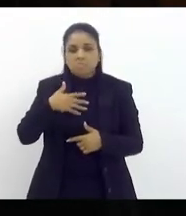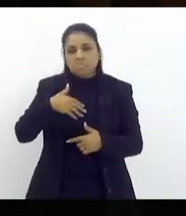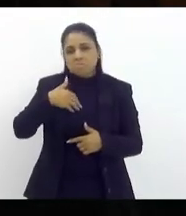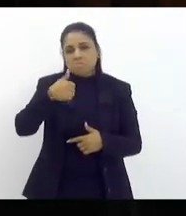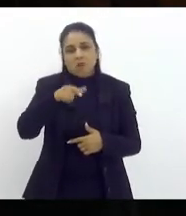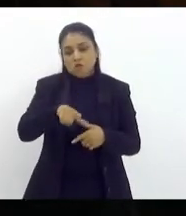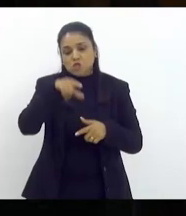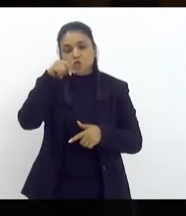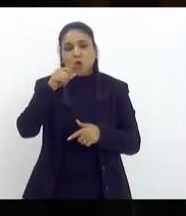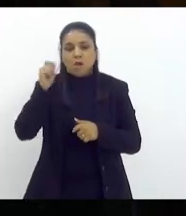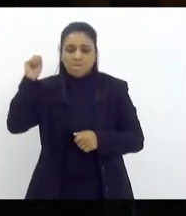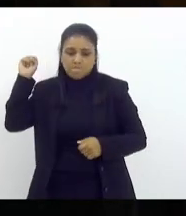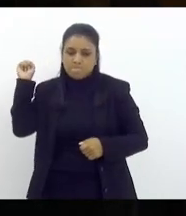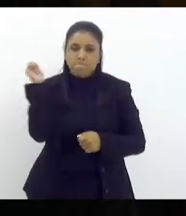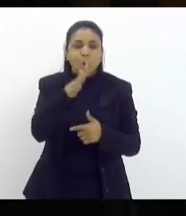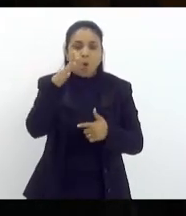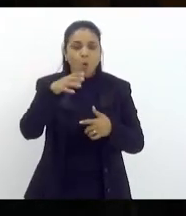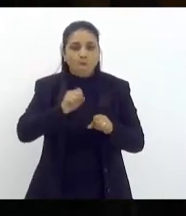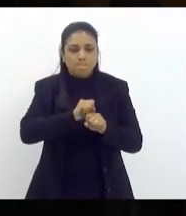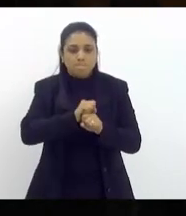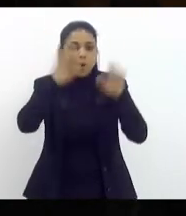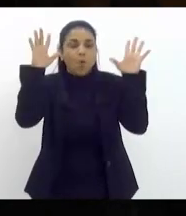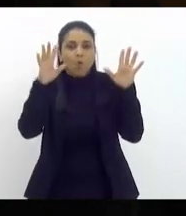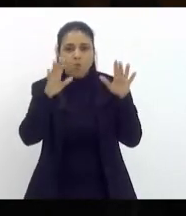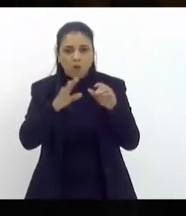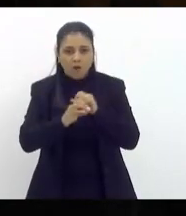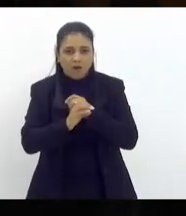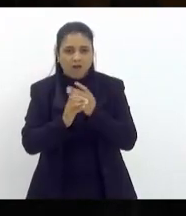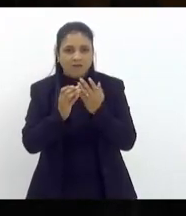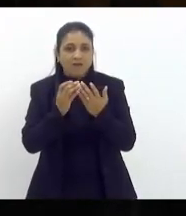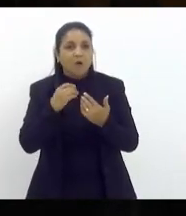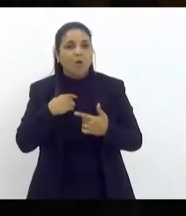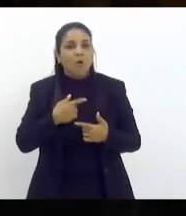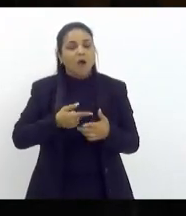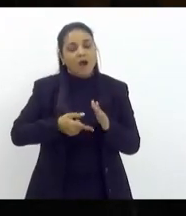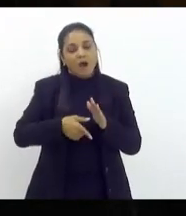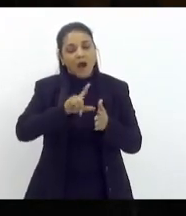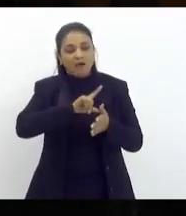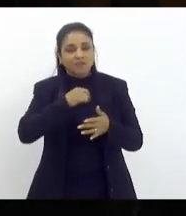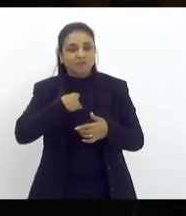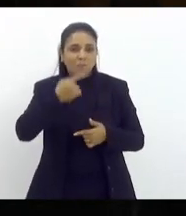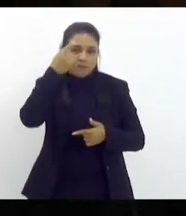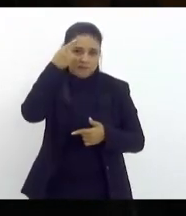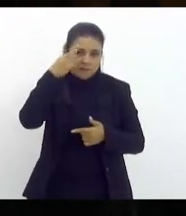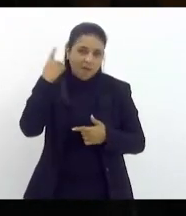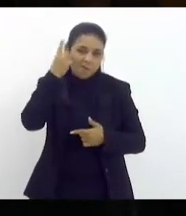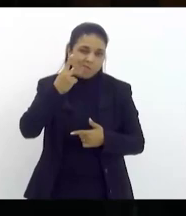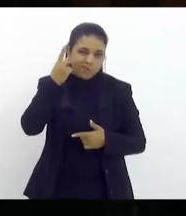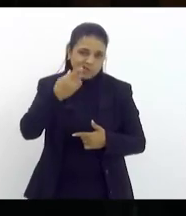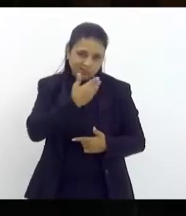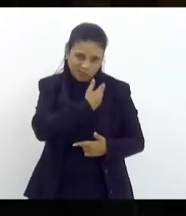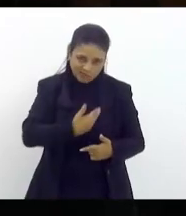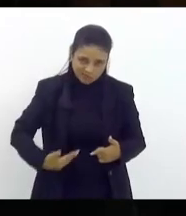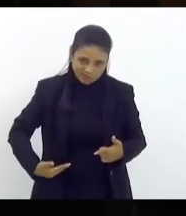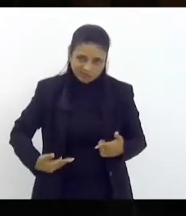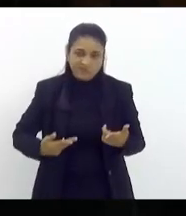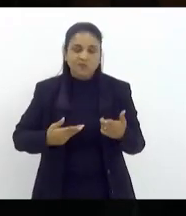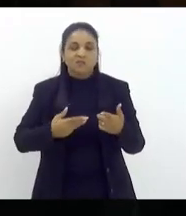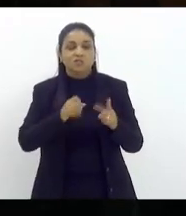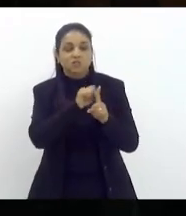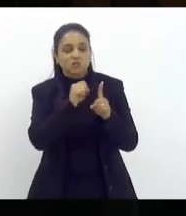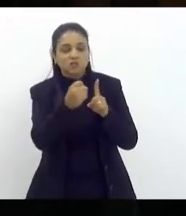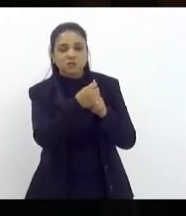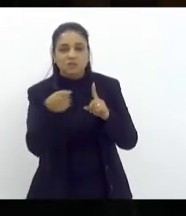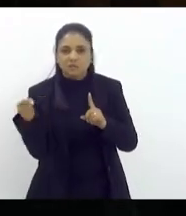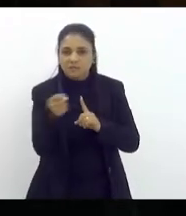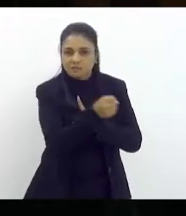dos espaços de privação de liberdade do que pensar políticas de ressocialização de que pensar e tratar essas pessoas